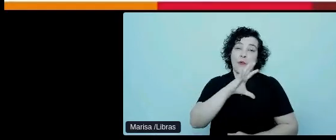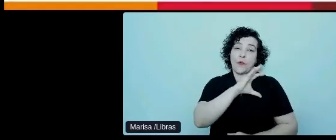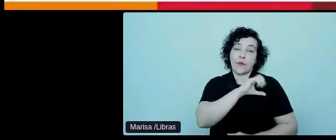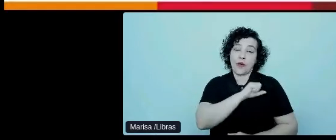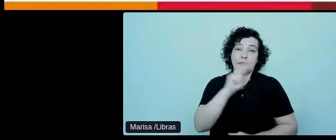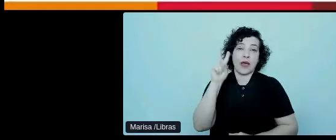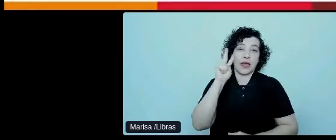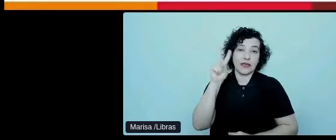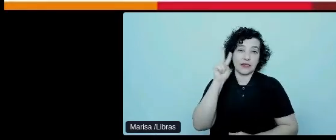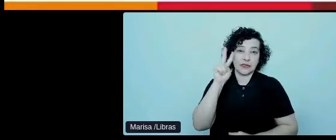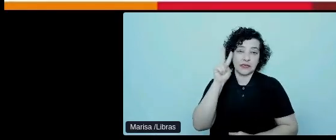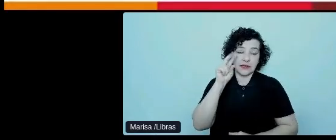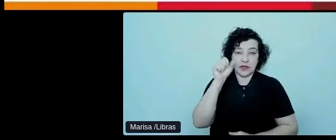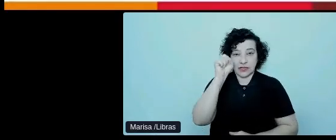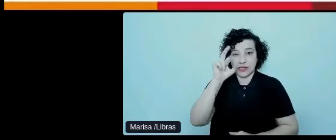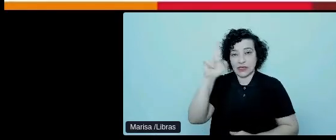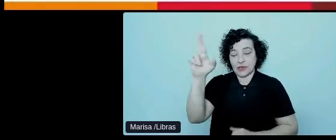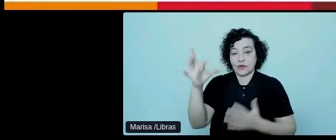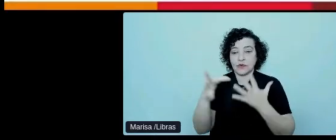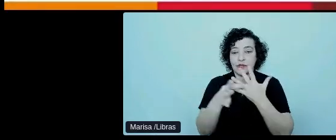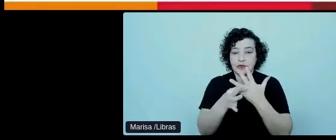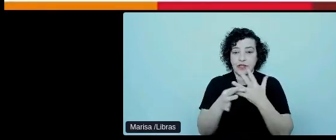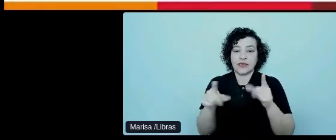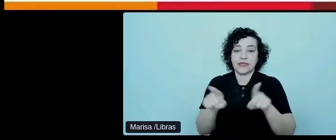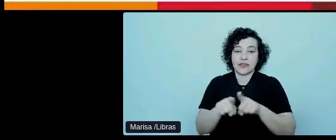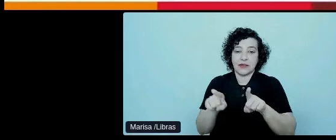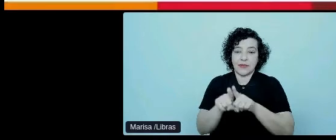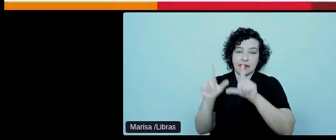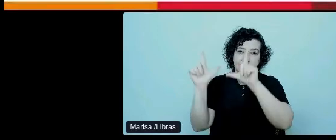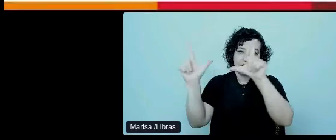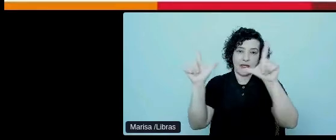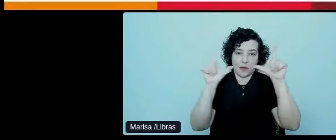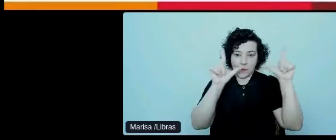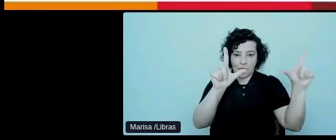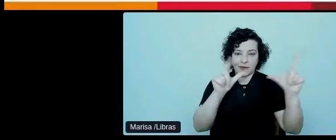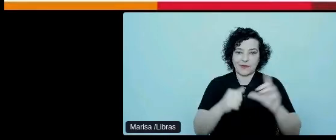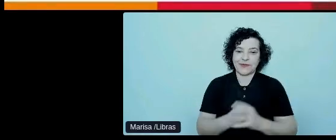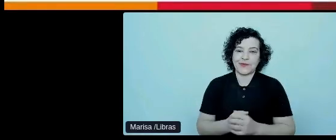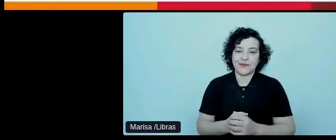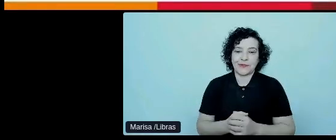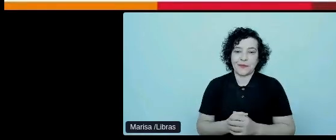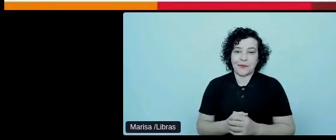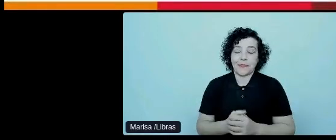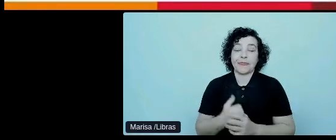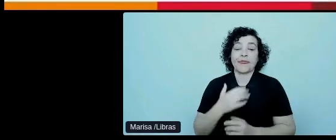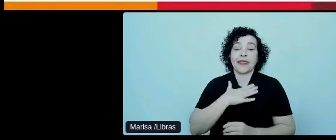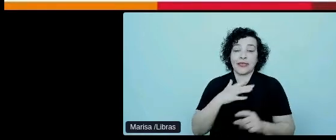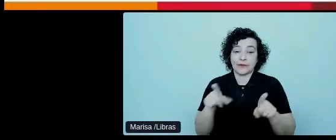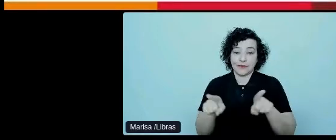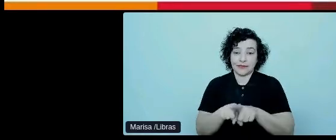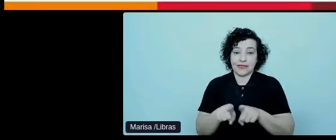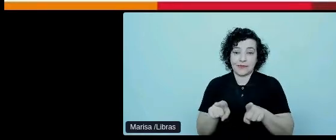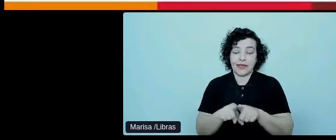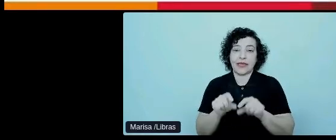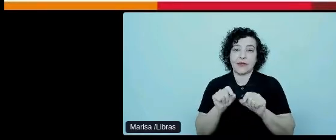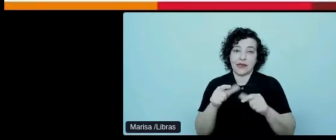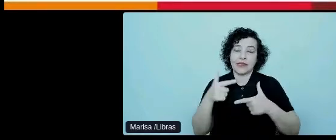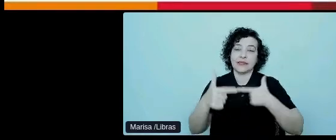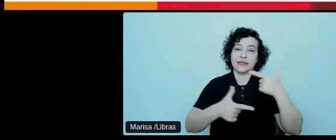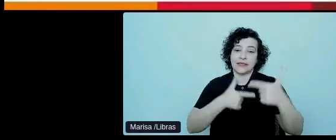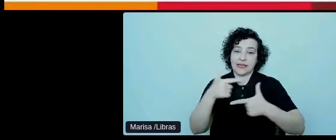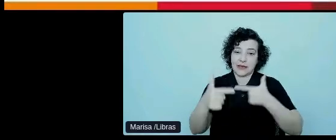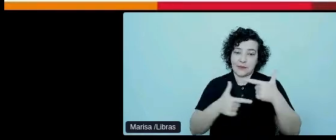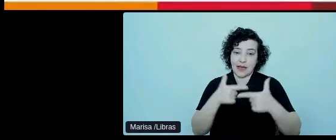Tem um quadro do Smaug aqui nos vigiando. Eu também sou QA, lá